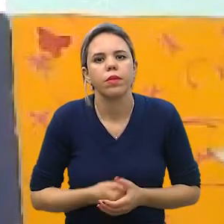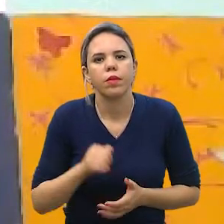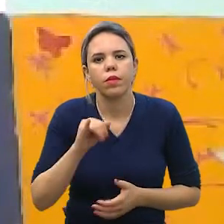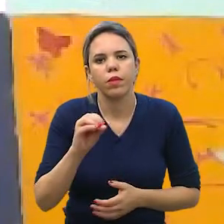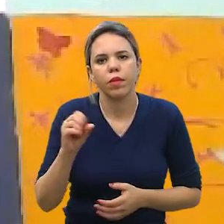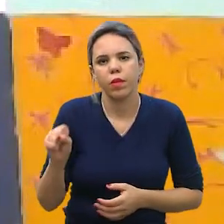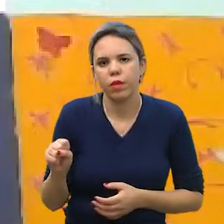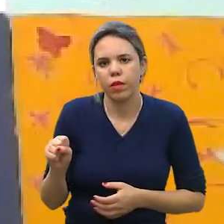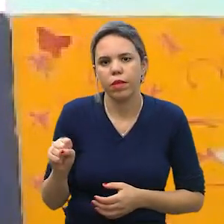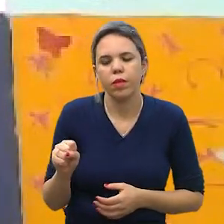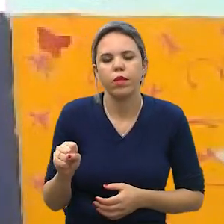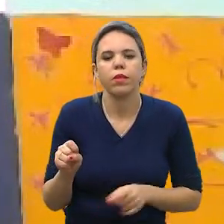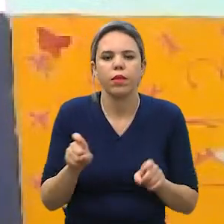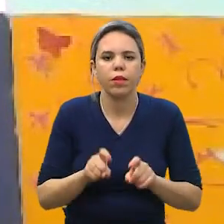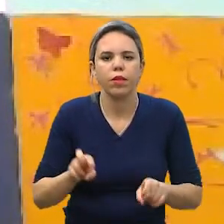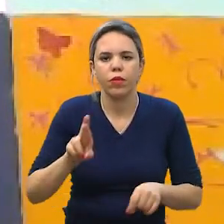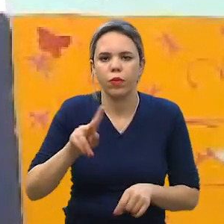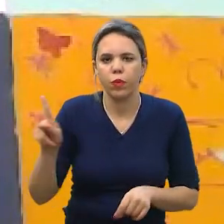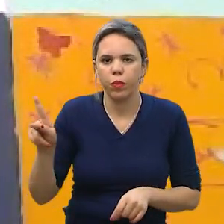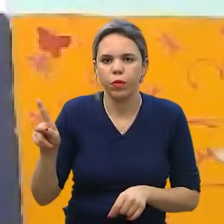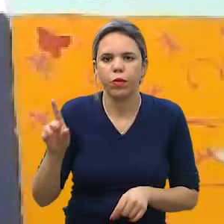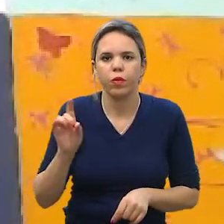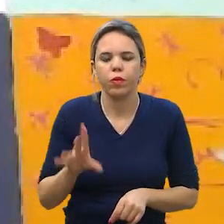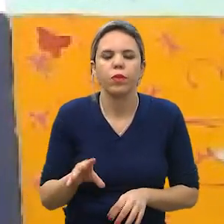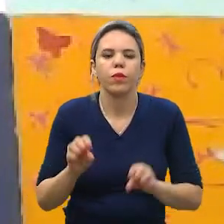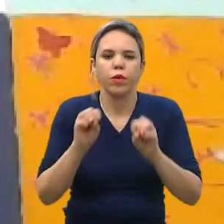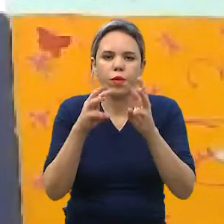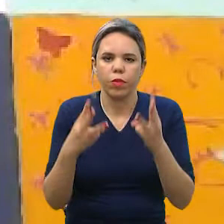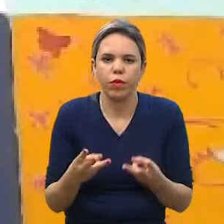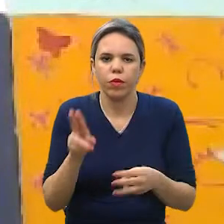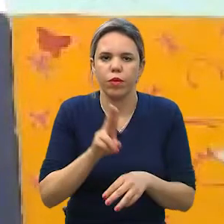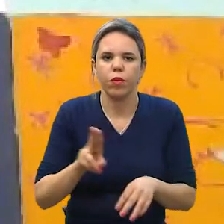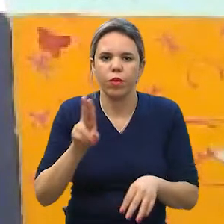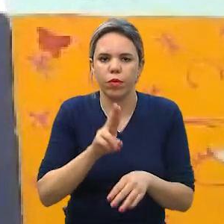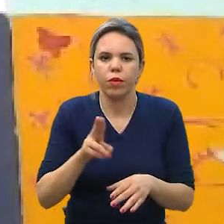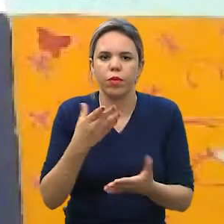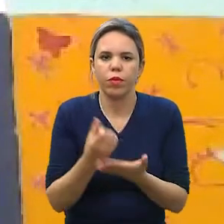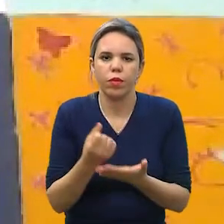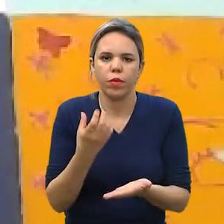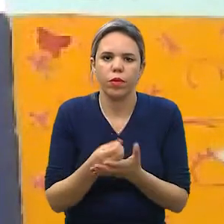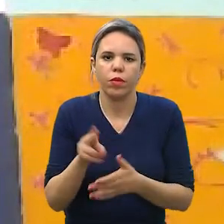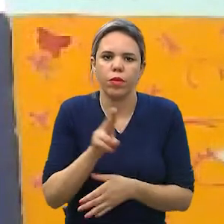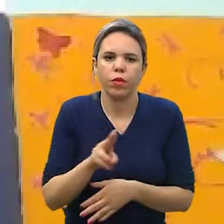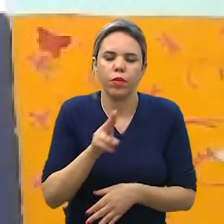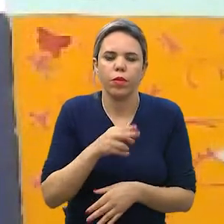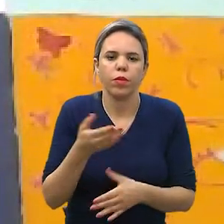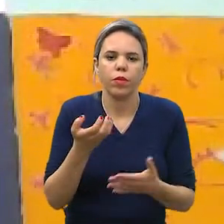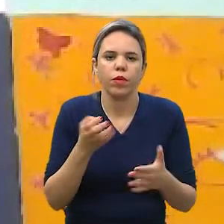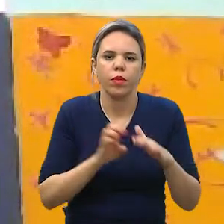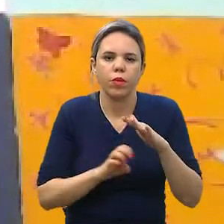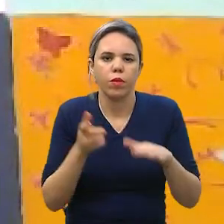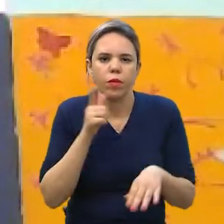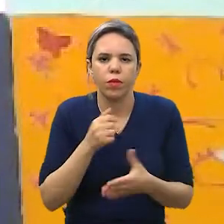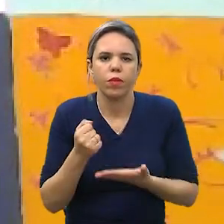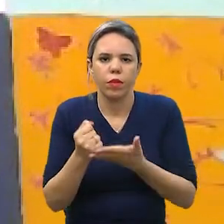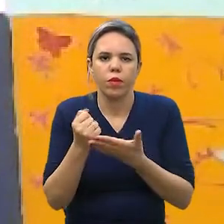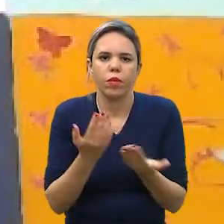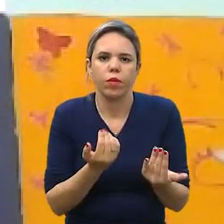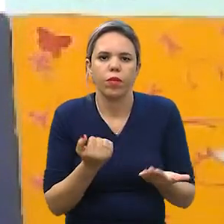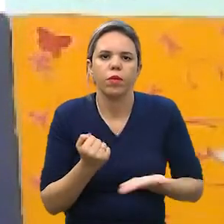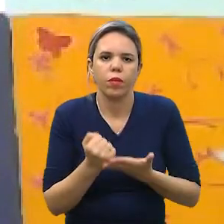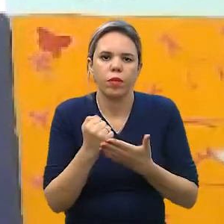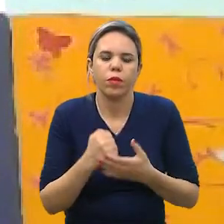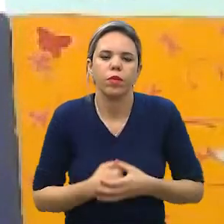iOS, módulos de ERP, que são softwares que são utilizados pelas empresas. Então, com isso, a gente acredita que está ajudando o